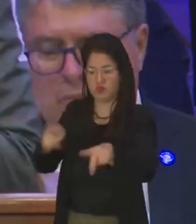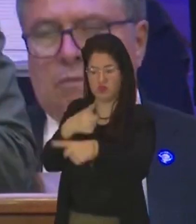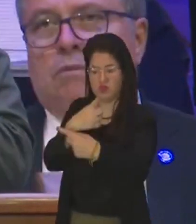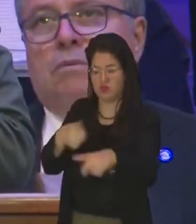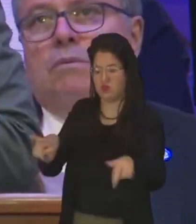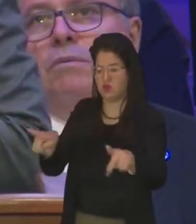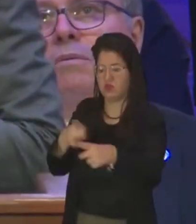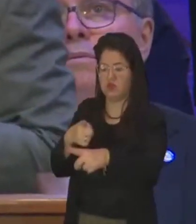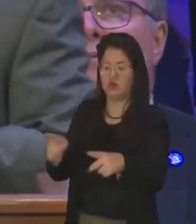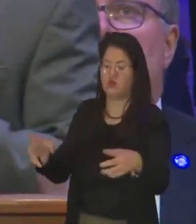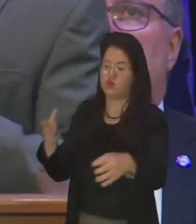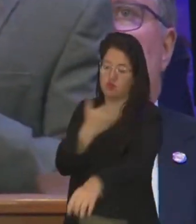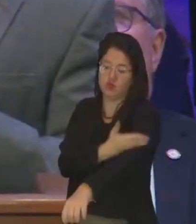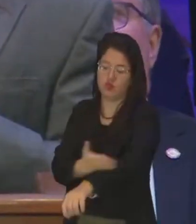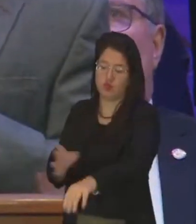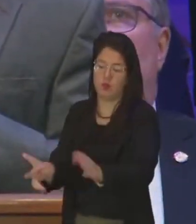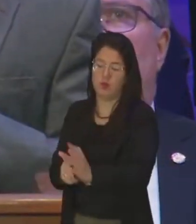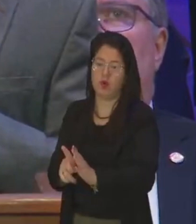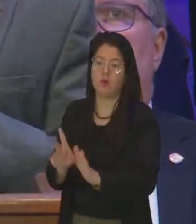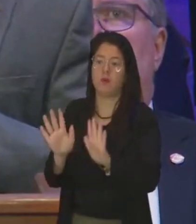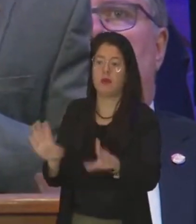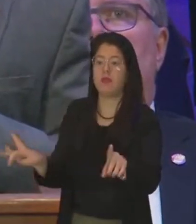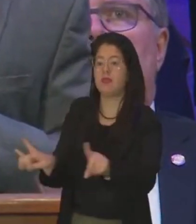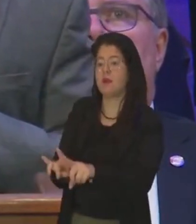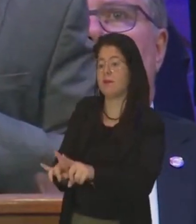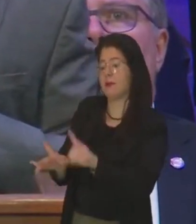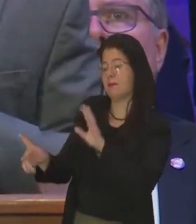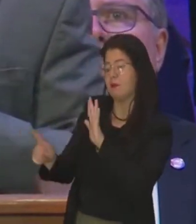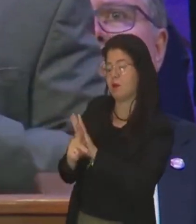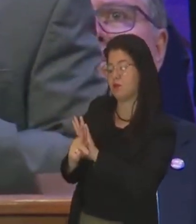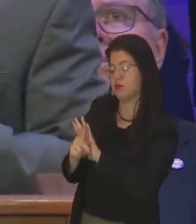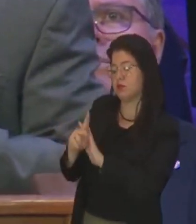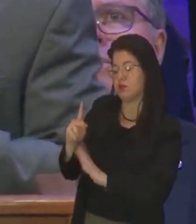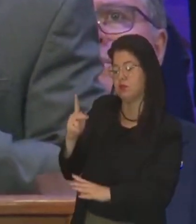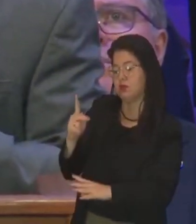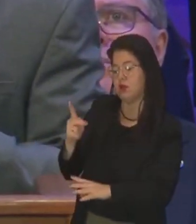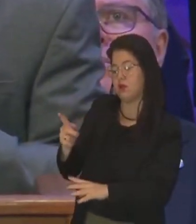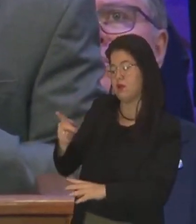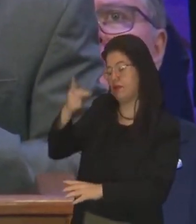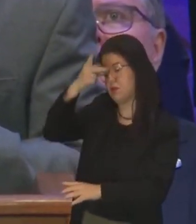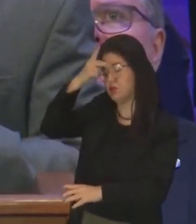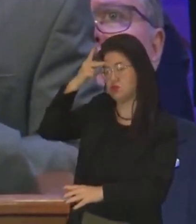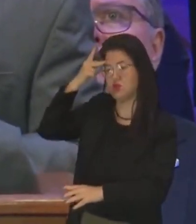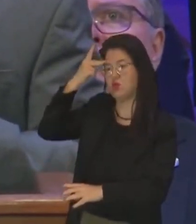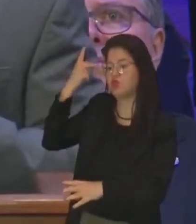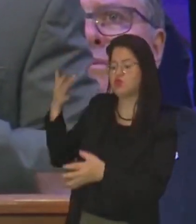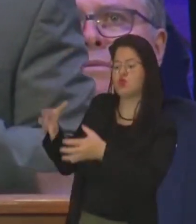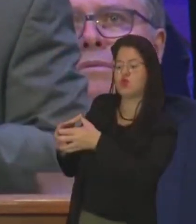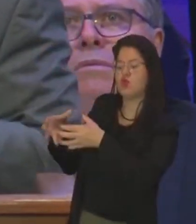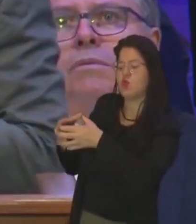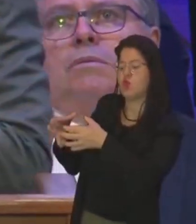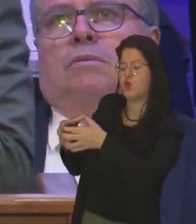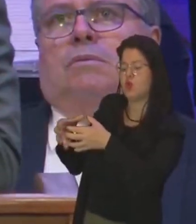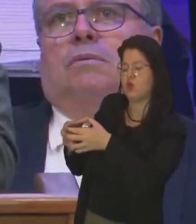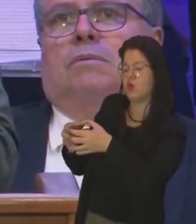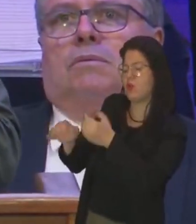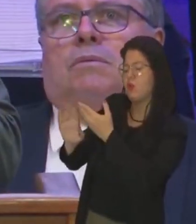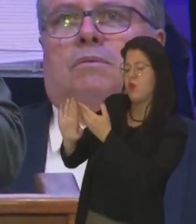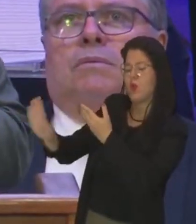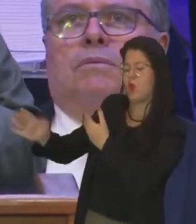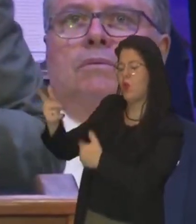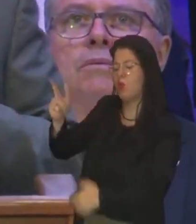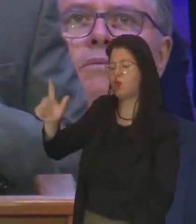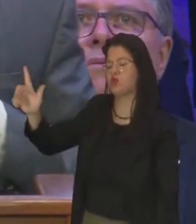pajelança, mas também era de propriedade dos puxadores de canto, os